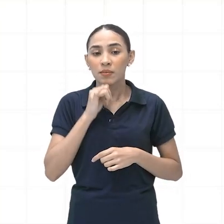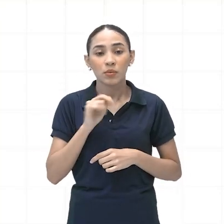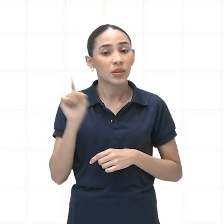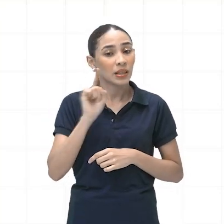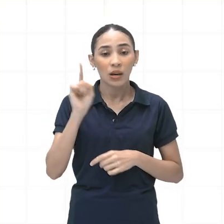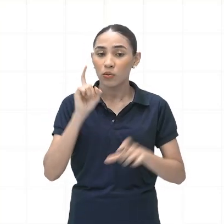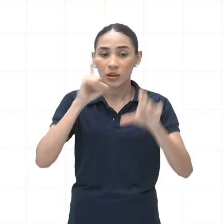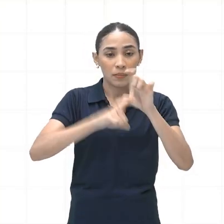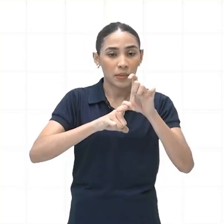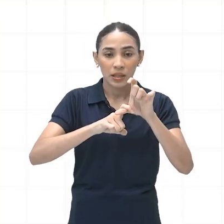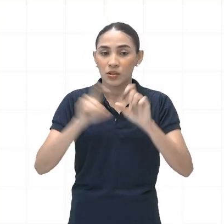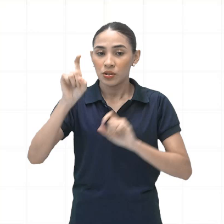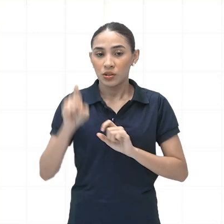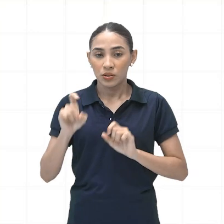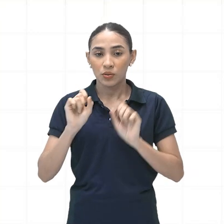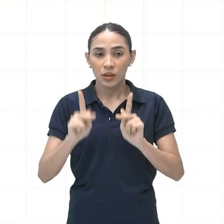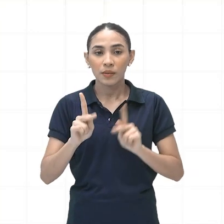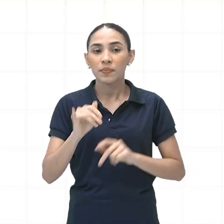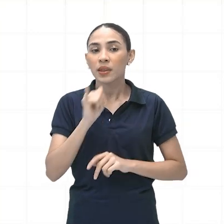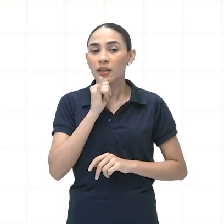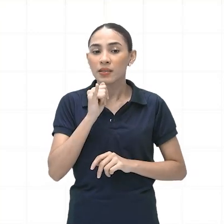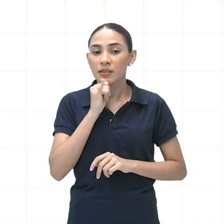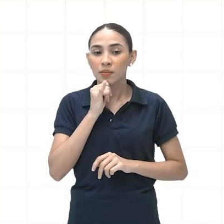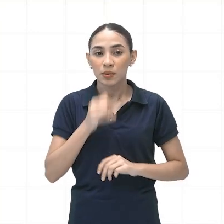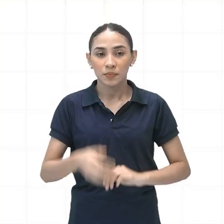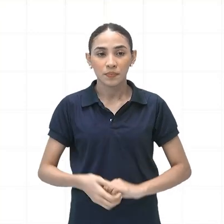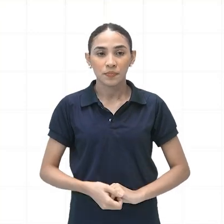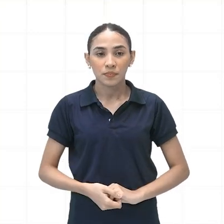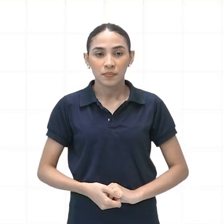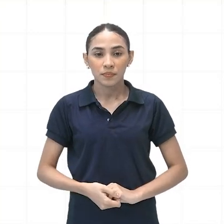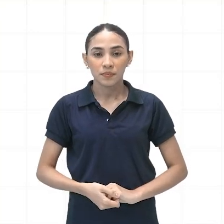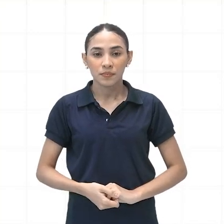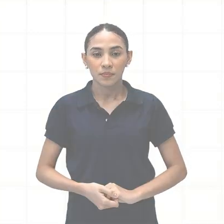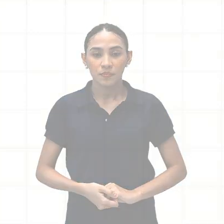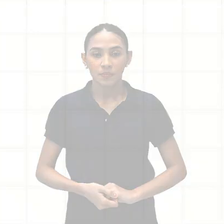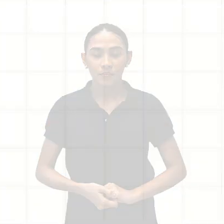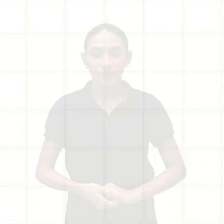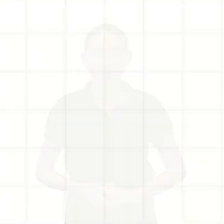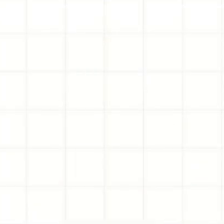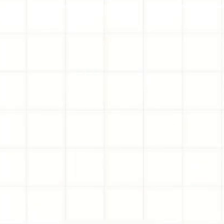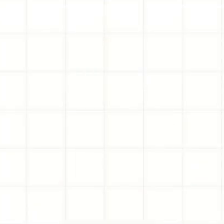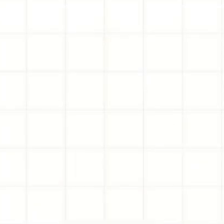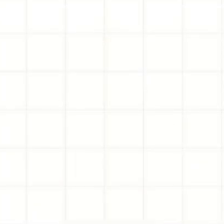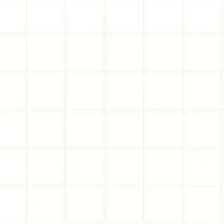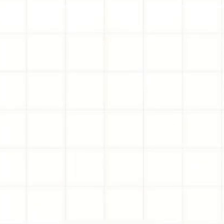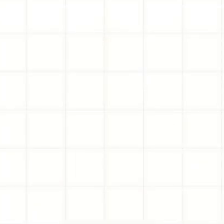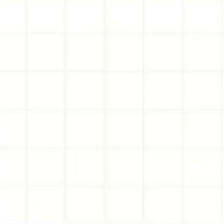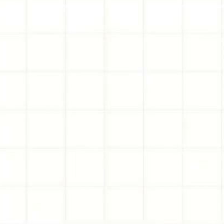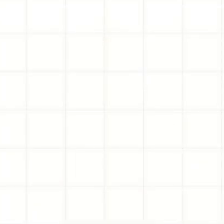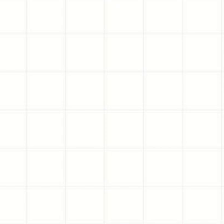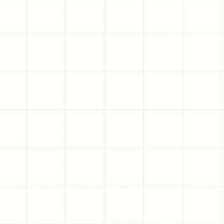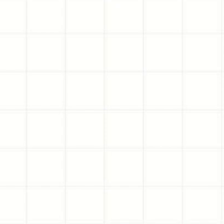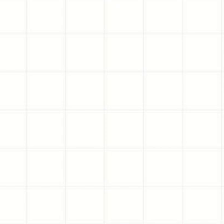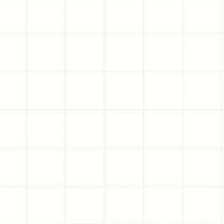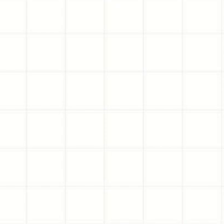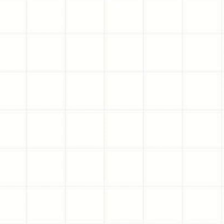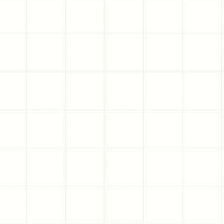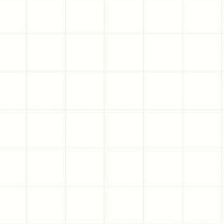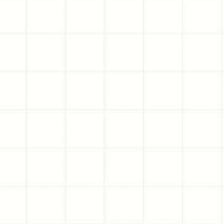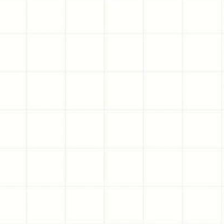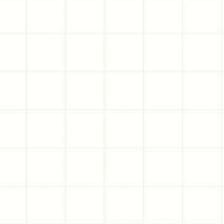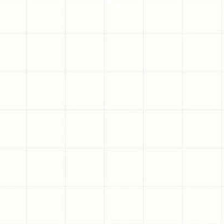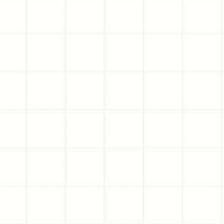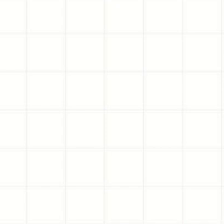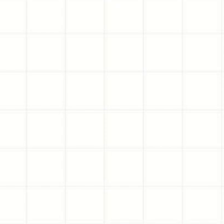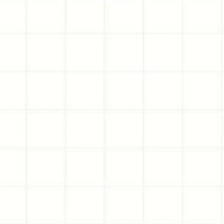não depende de x. Olha o nosso outro exemplo. Aqui, ó, quando não aparece é 1. Então, o valor do A é